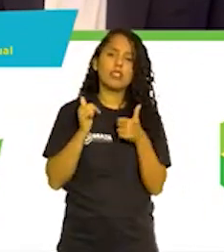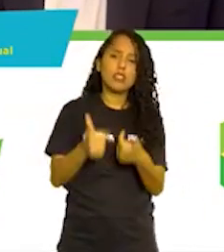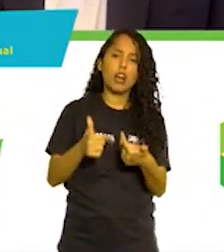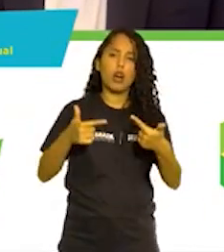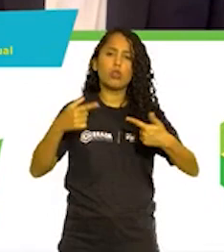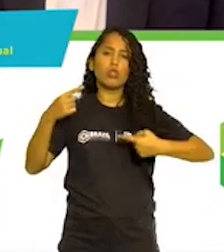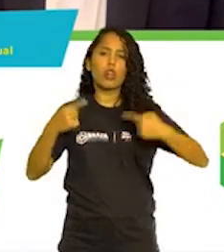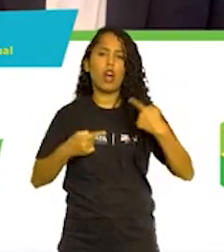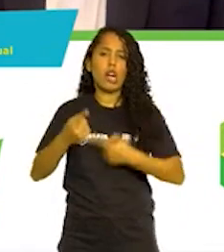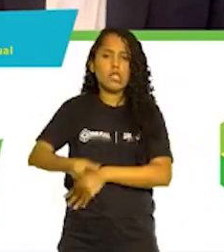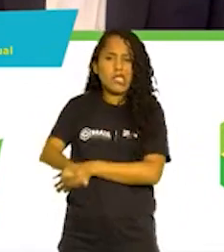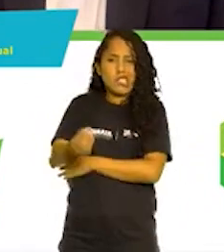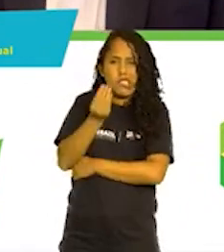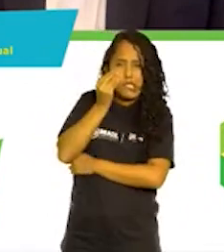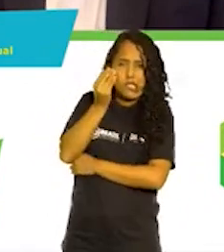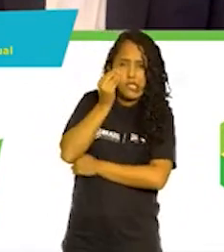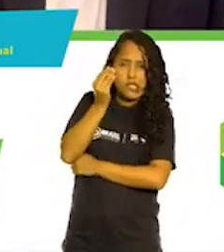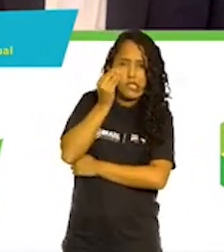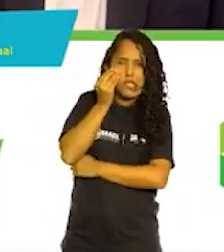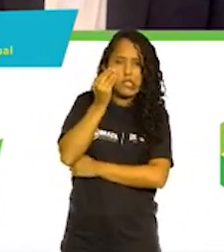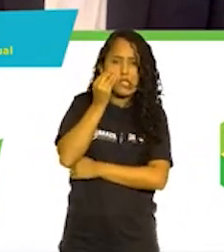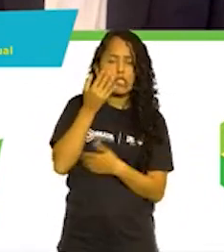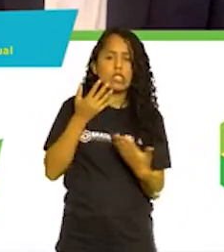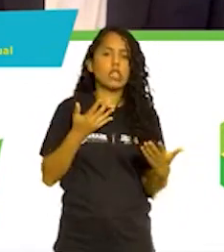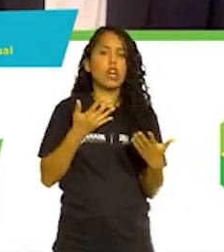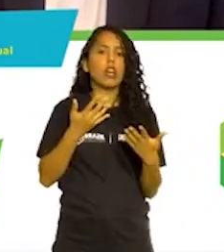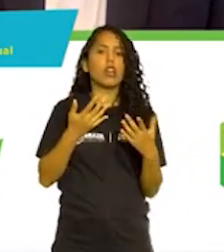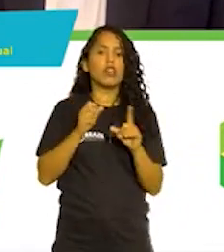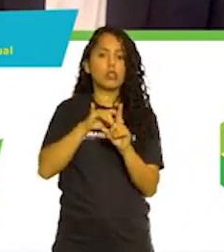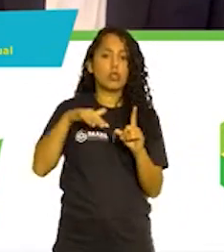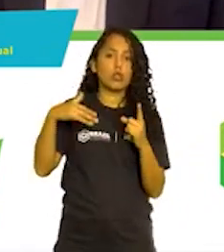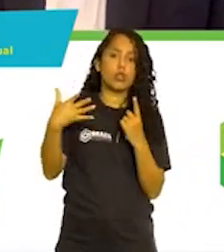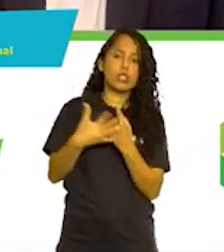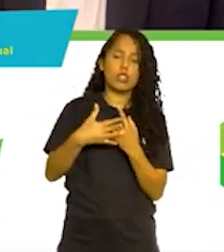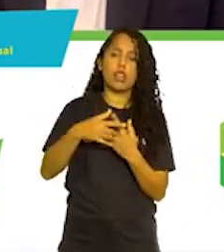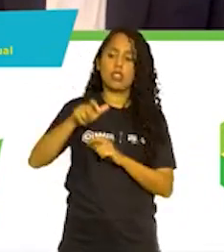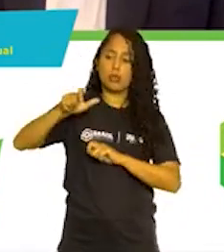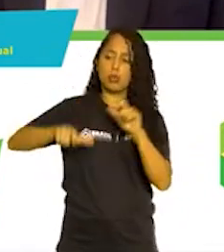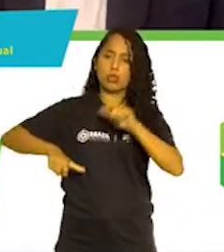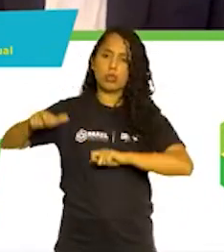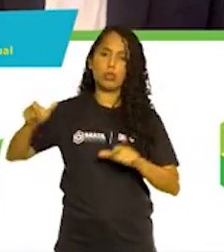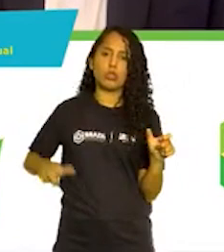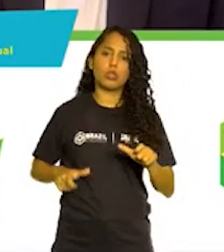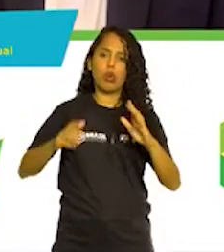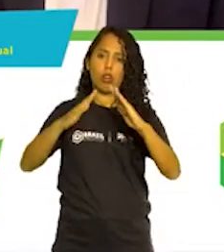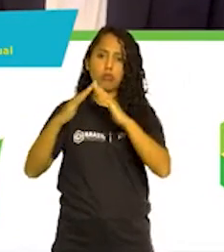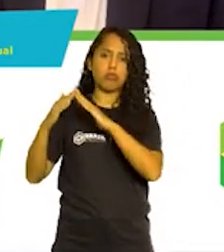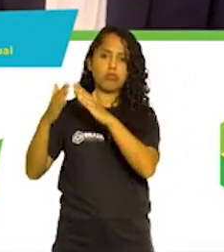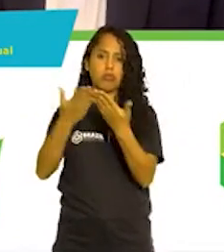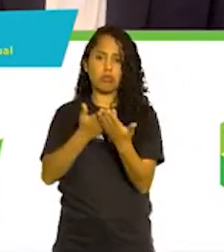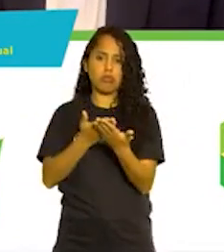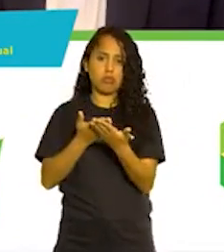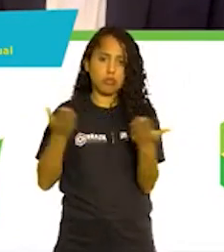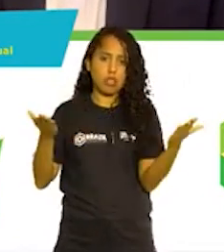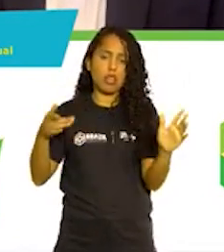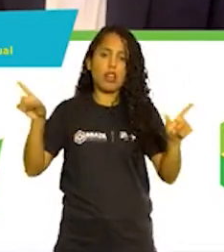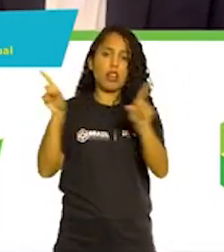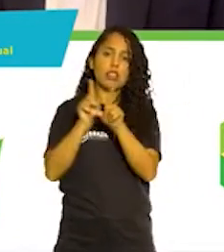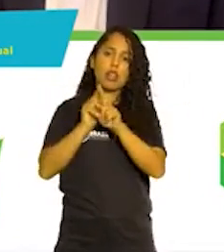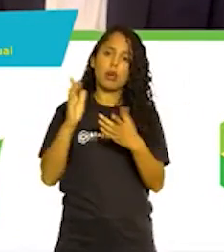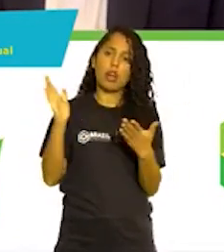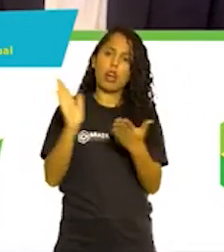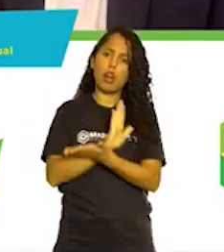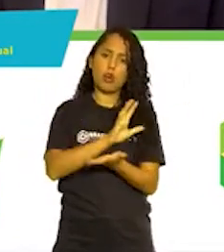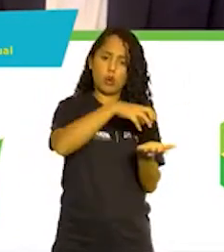e tentativas de construções de pontes, seja da sociedade civil, locais, seja até de